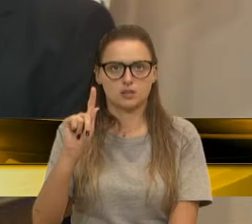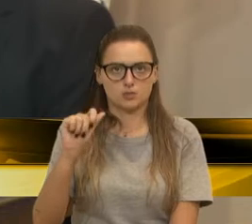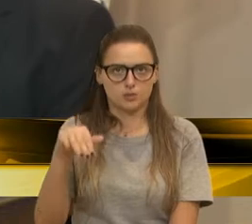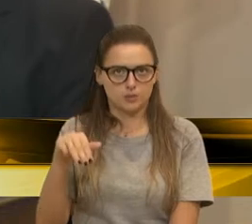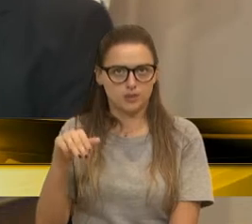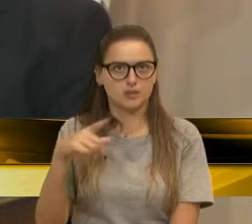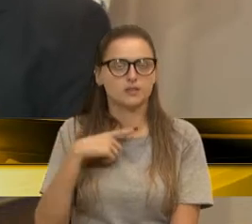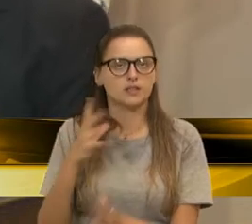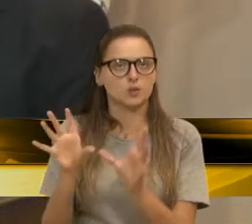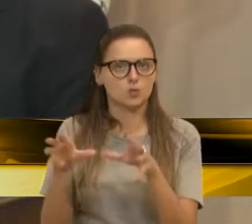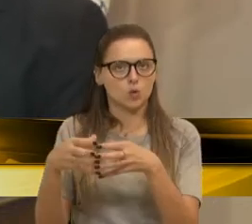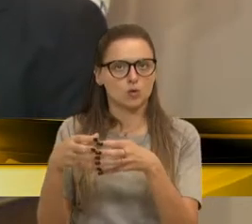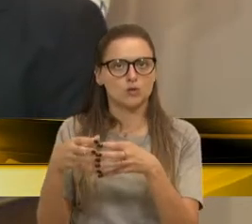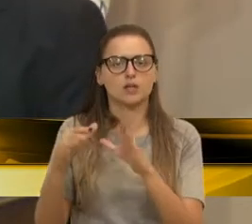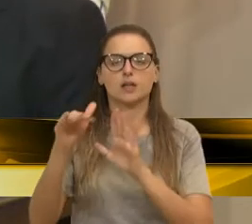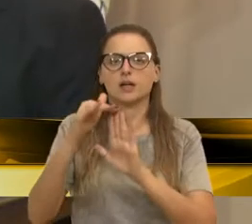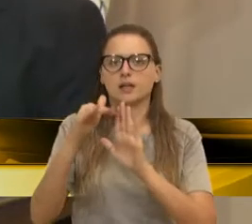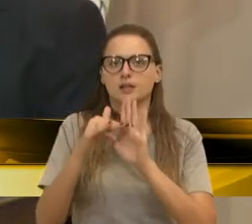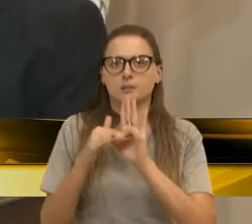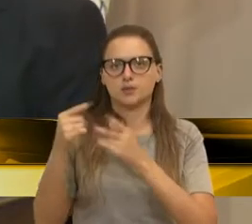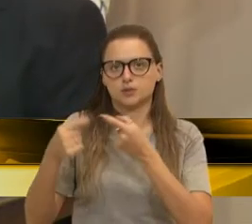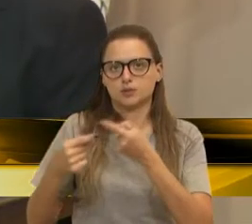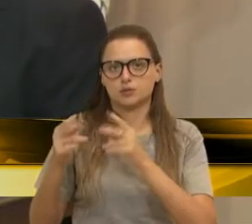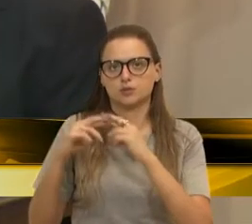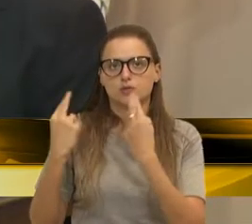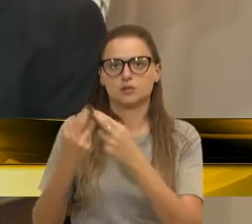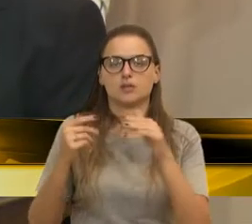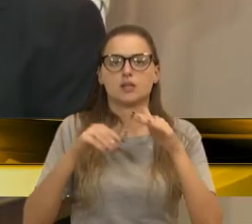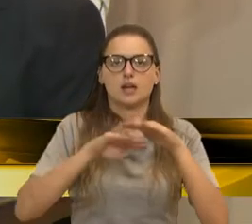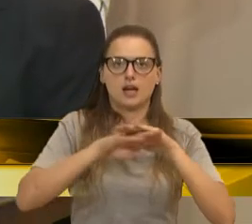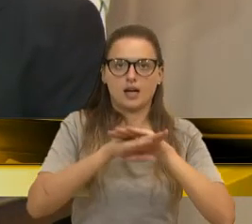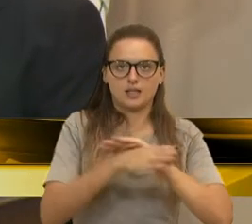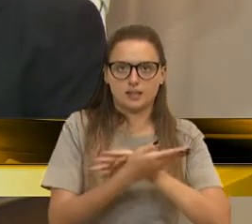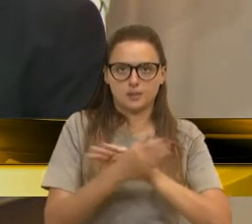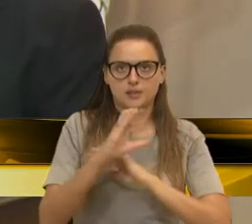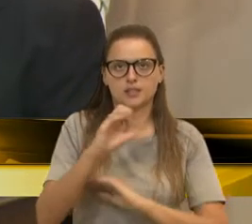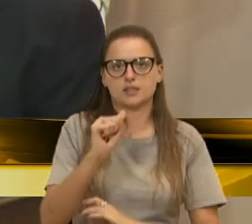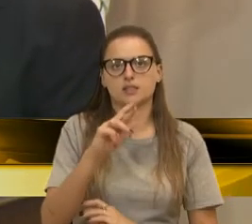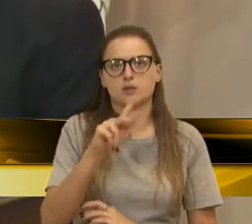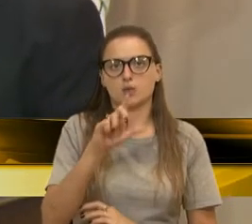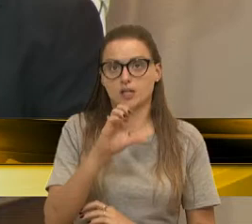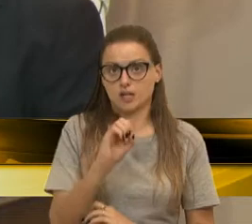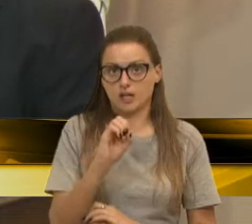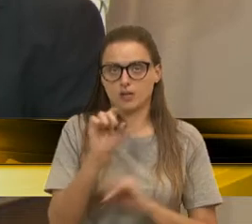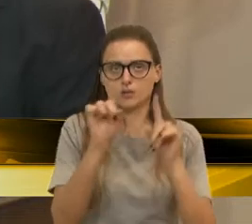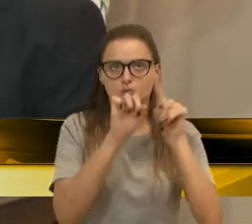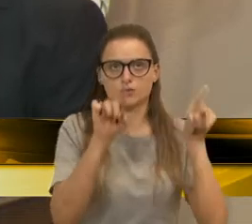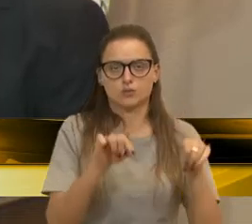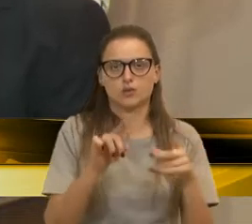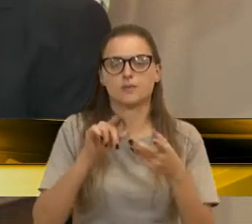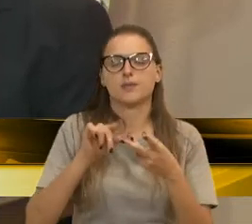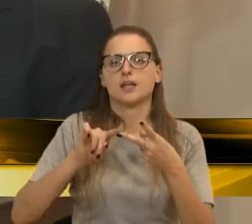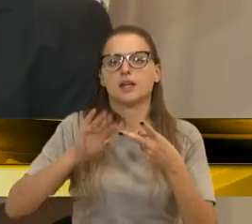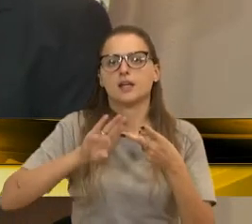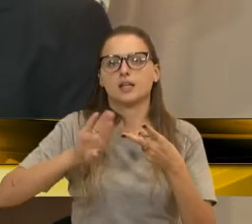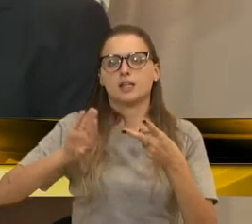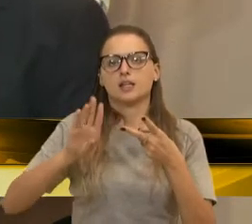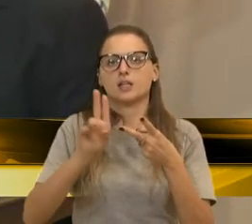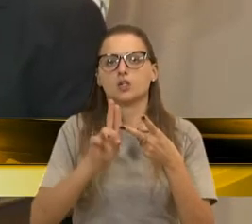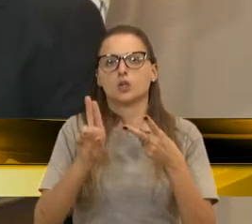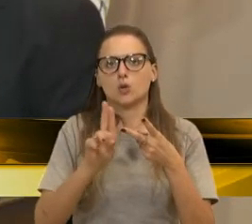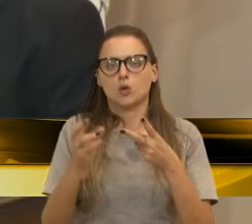e na pauta está adequação de cargos e funções gratificadas, extinção, criação e